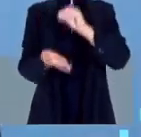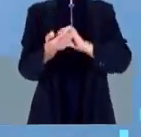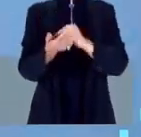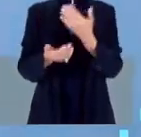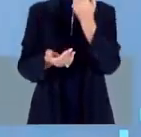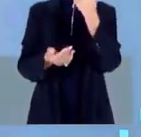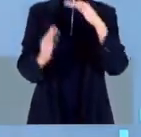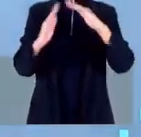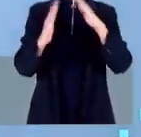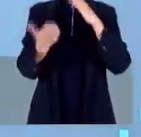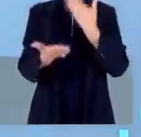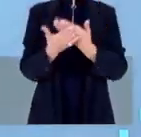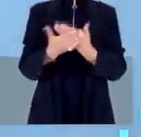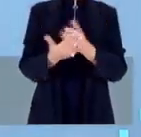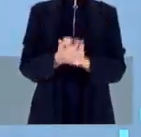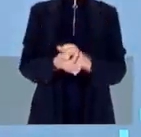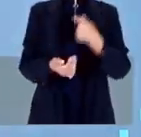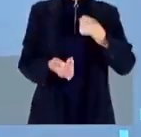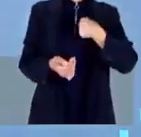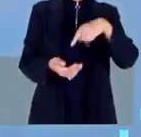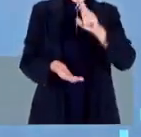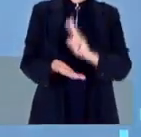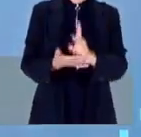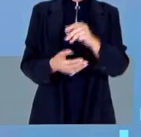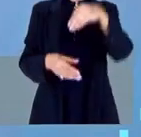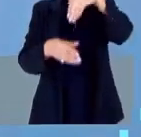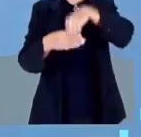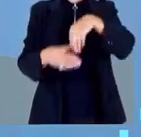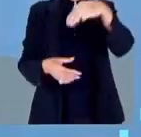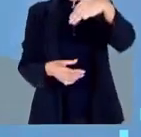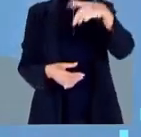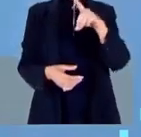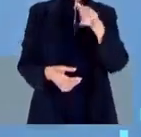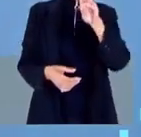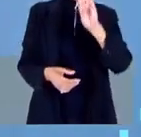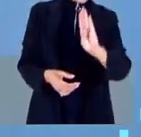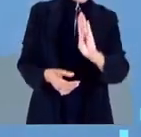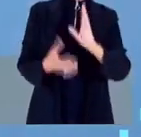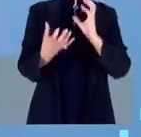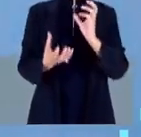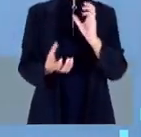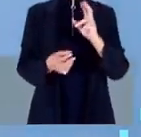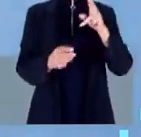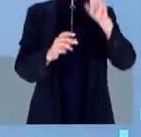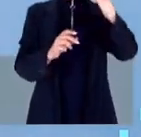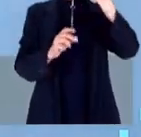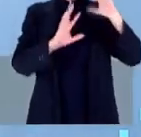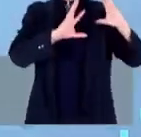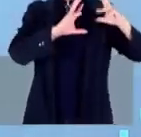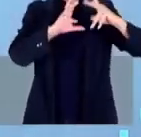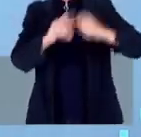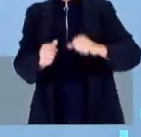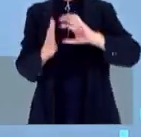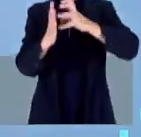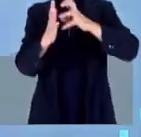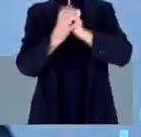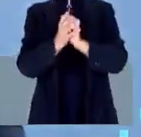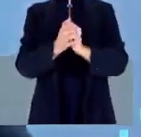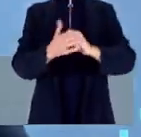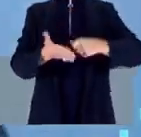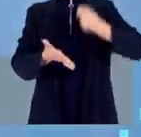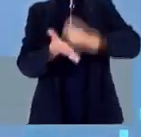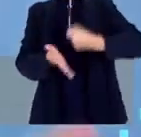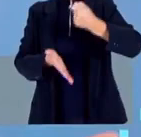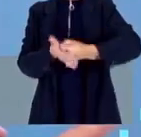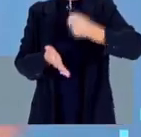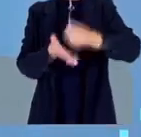então eu sempre fui aquela dentro do MDB que quis e quero resgatar a história grandiosa do partido que a história de luta pela